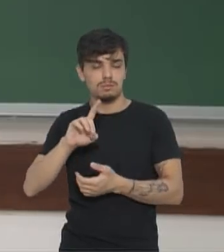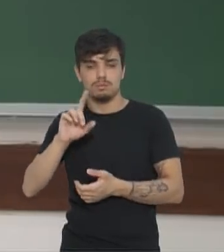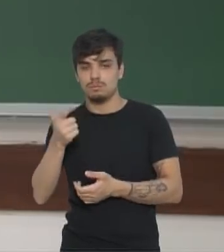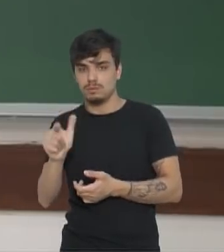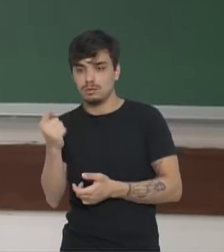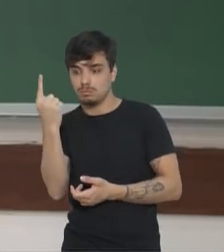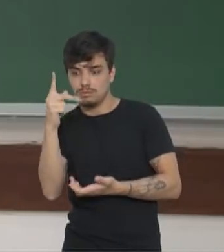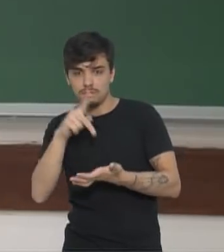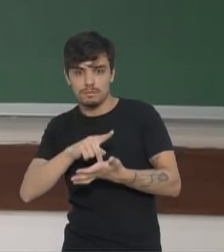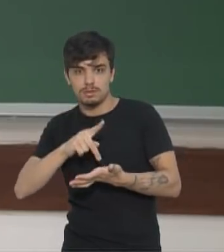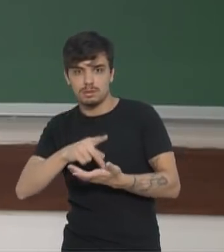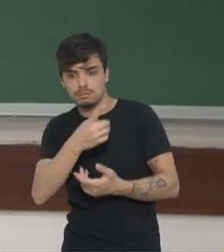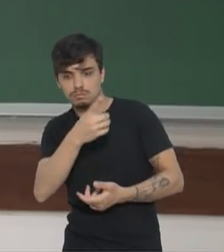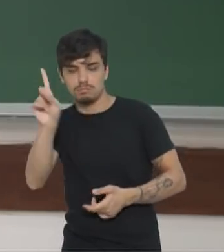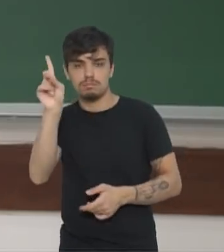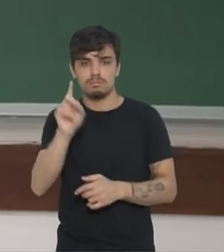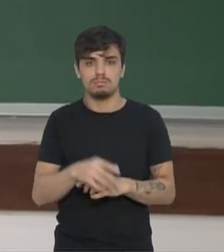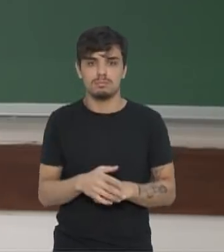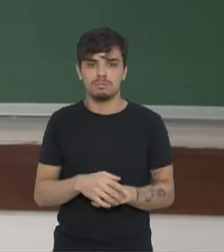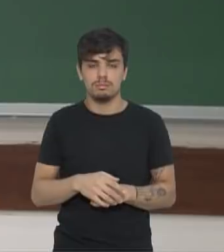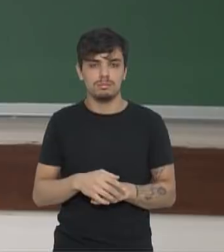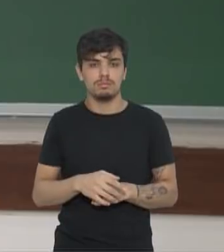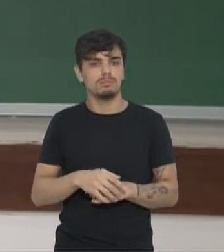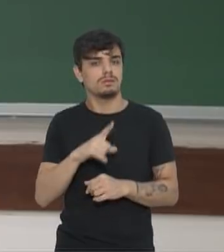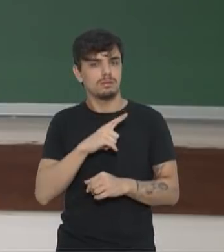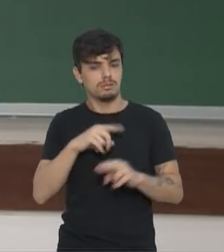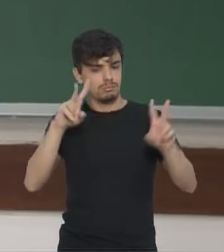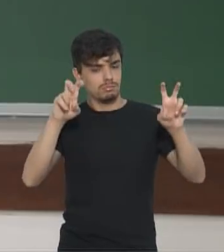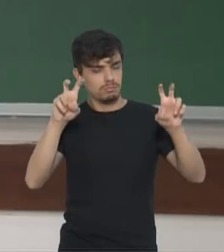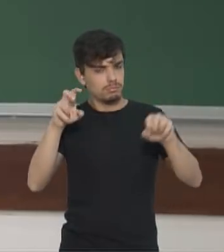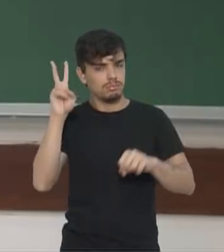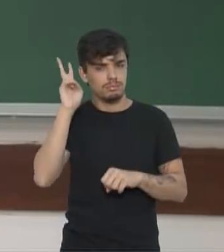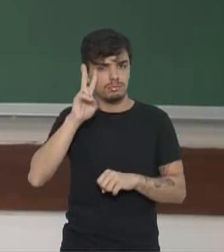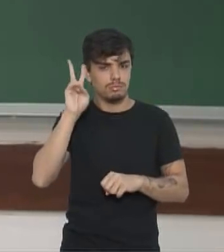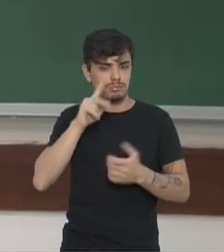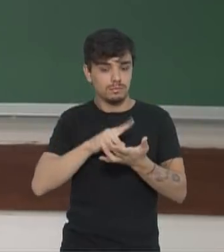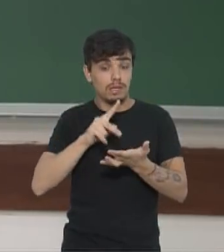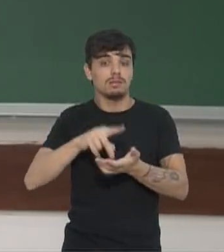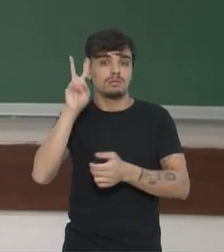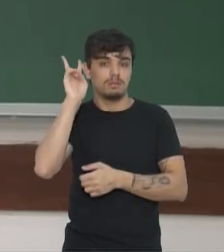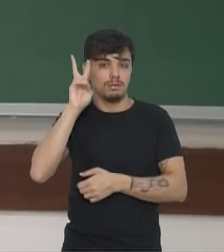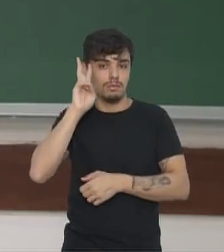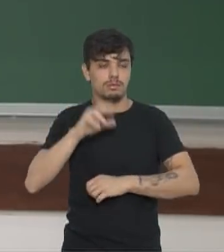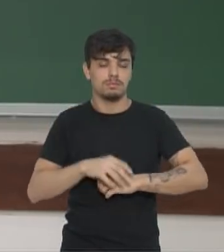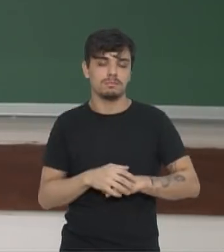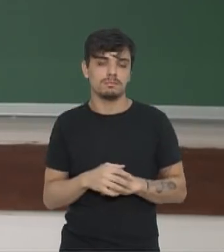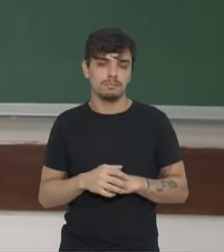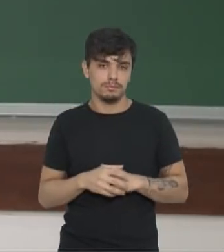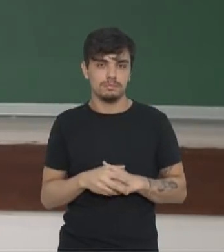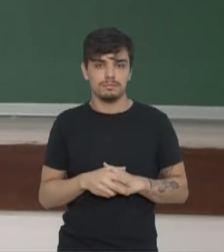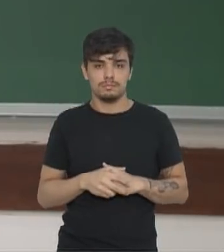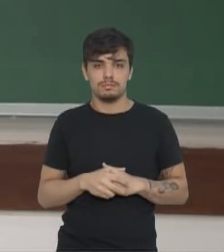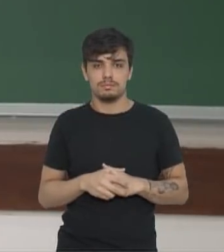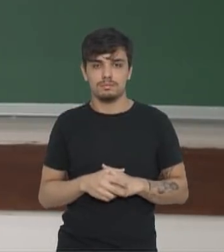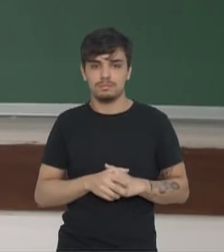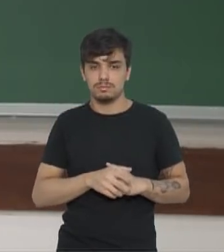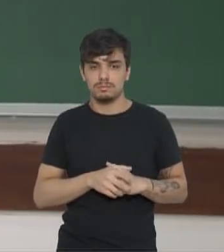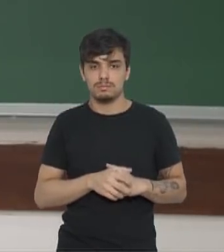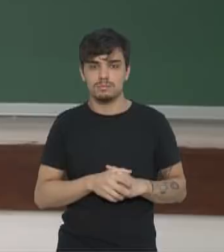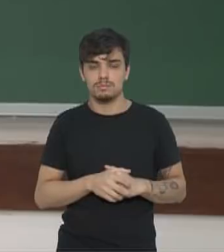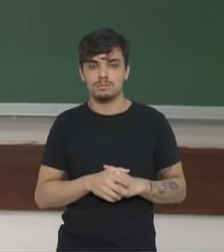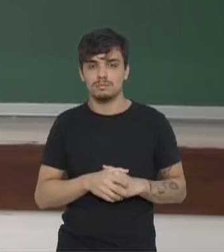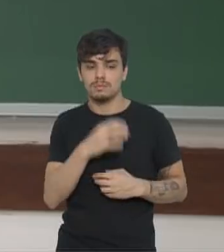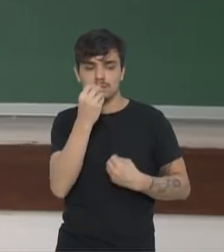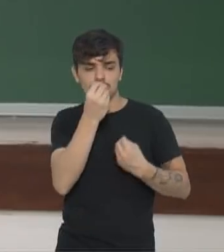verdade absoluta, né? E sim o termo, né, históricas, né? Verdades históricas. A questão está na interpretação. Quem escreveu,